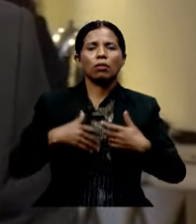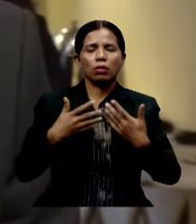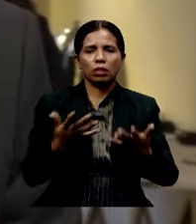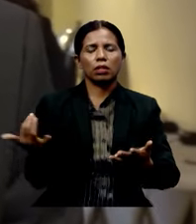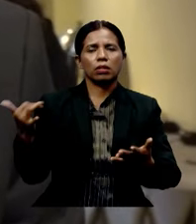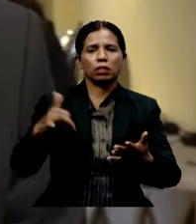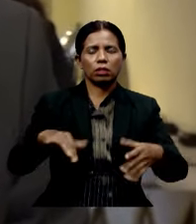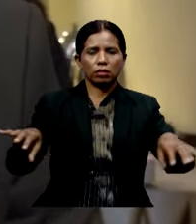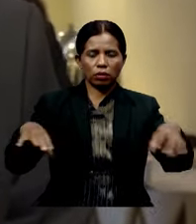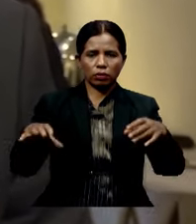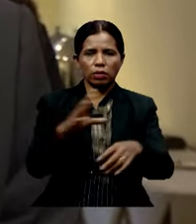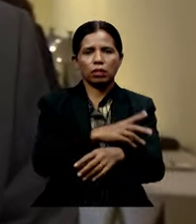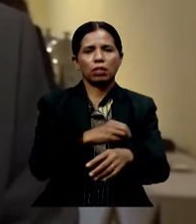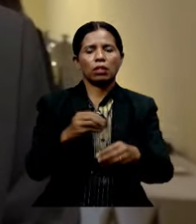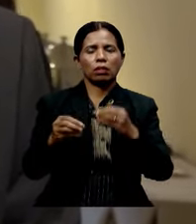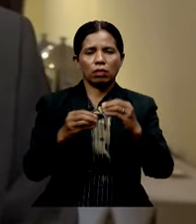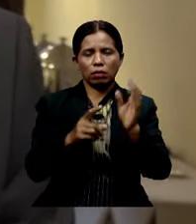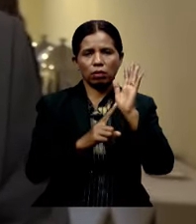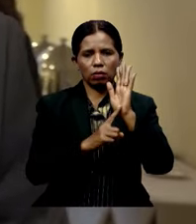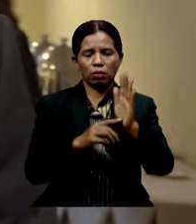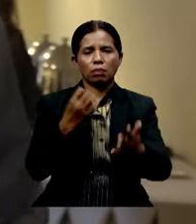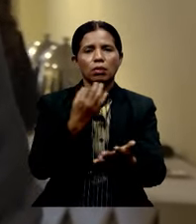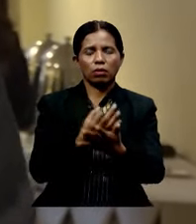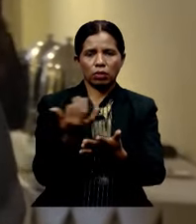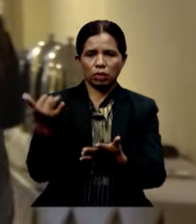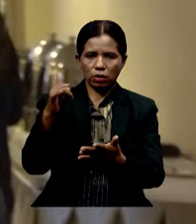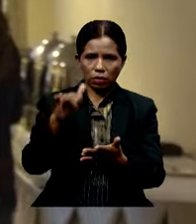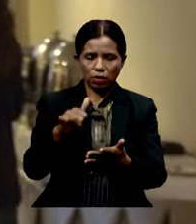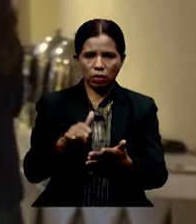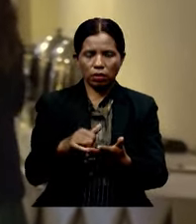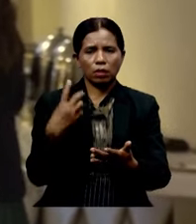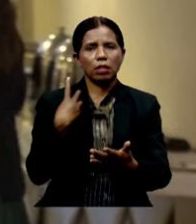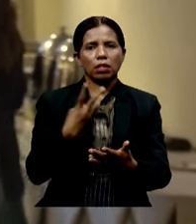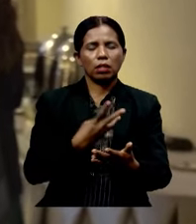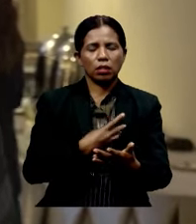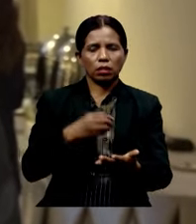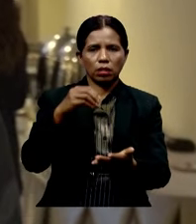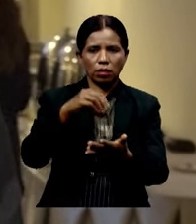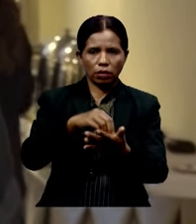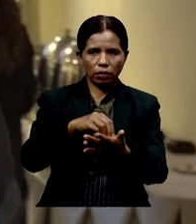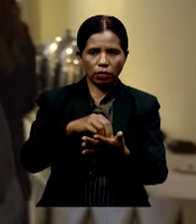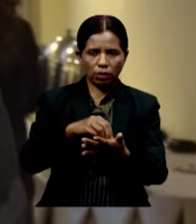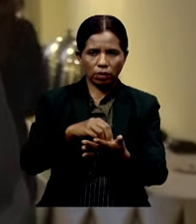serviço financeira ka transação financeira sirané ita digitaliza